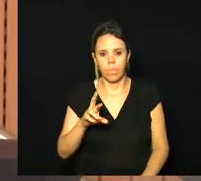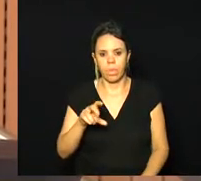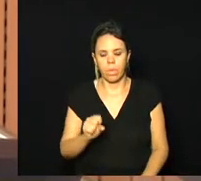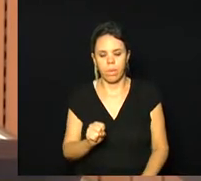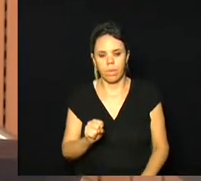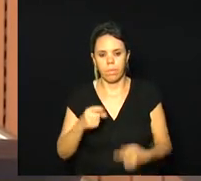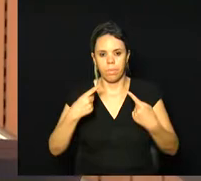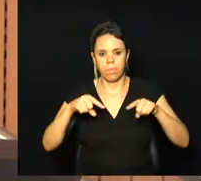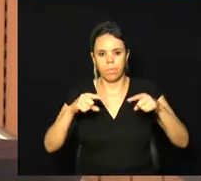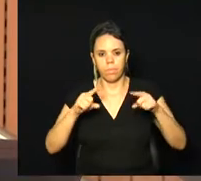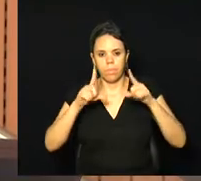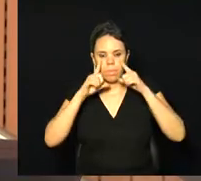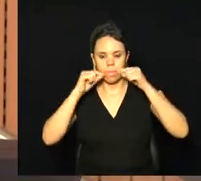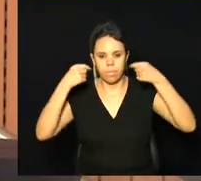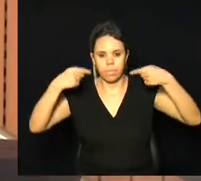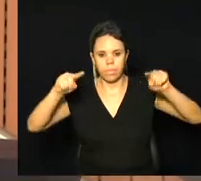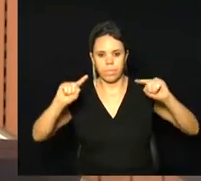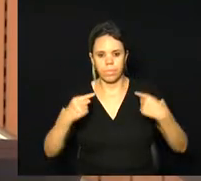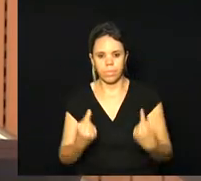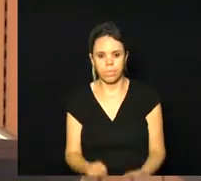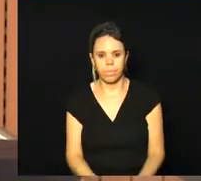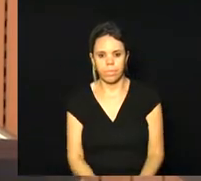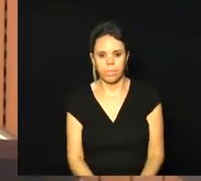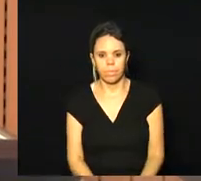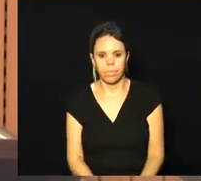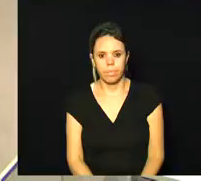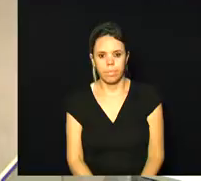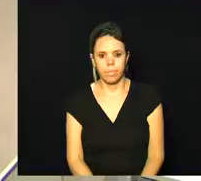e música de Antônio Carlos Gomes.